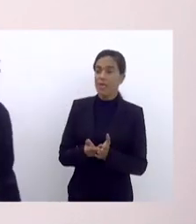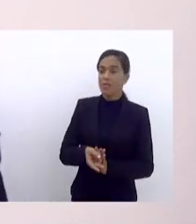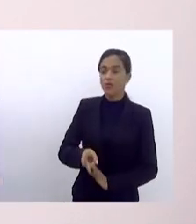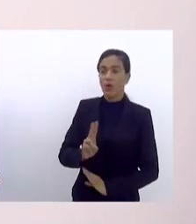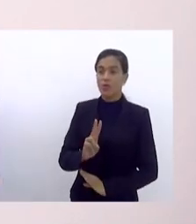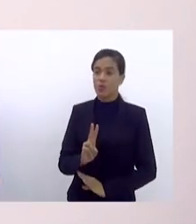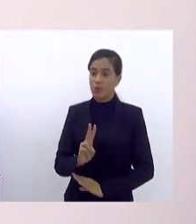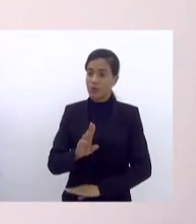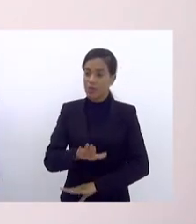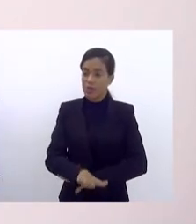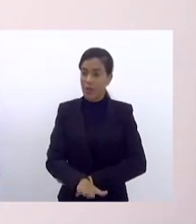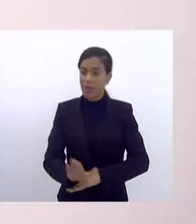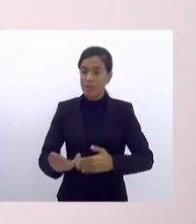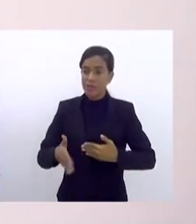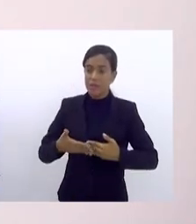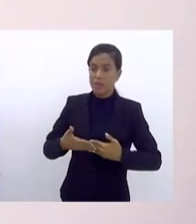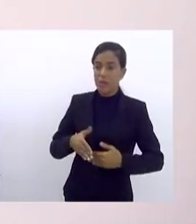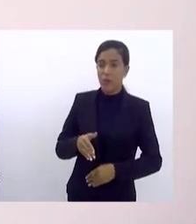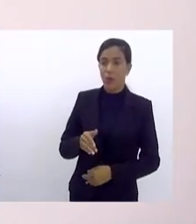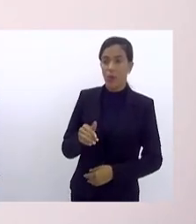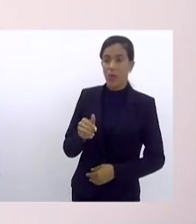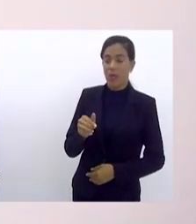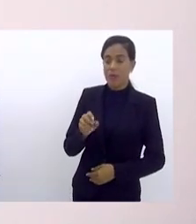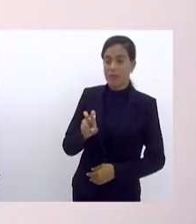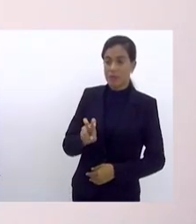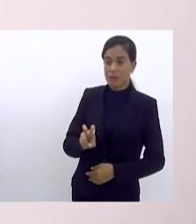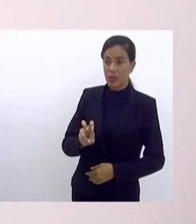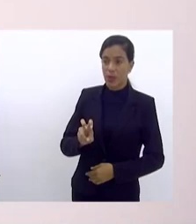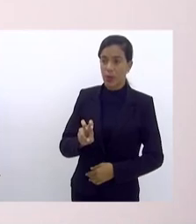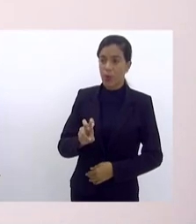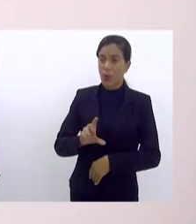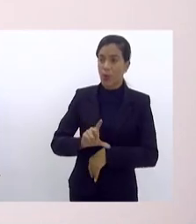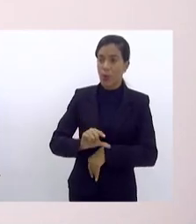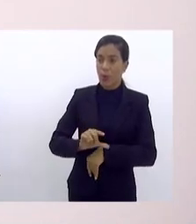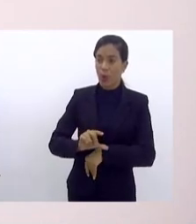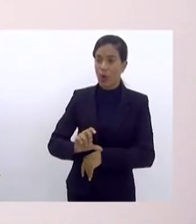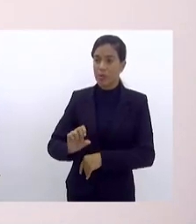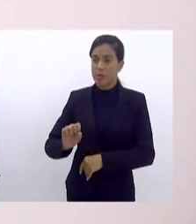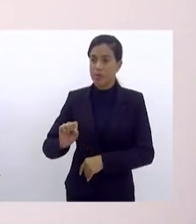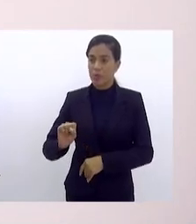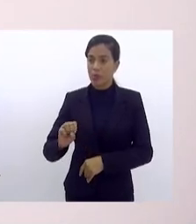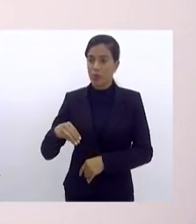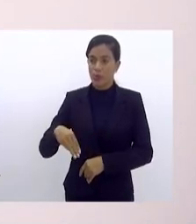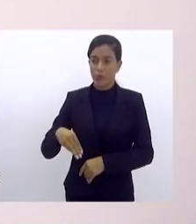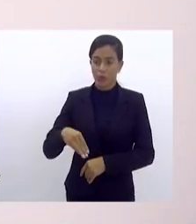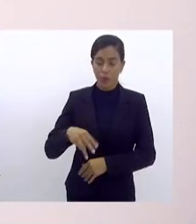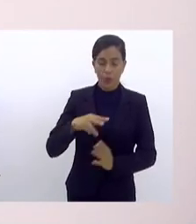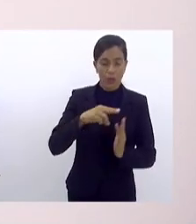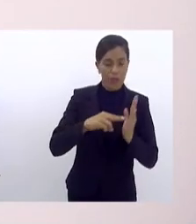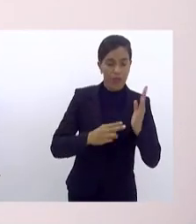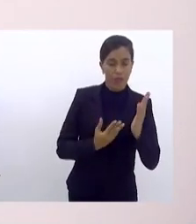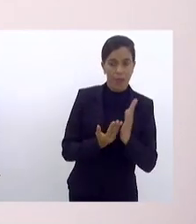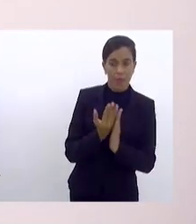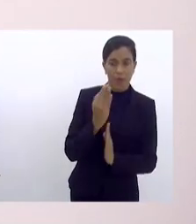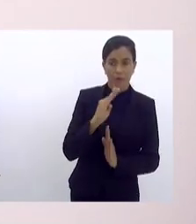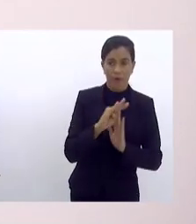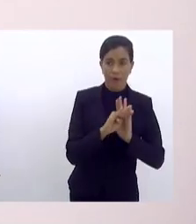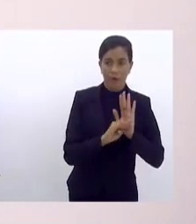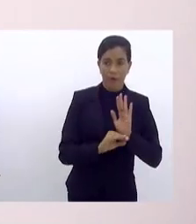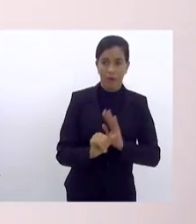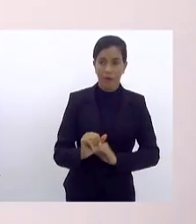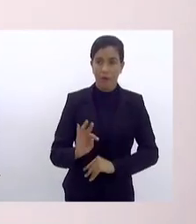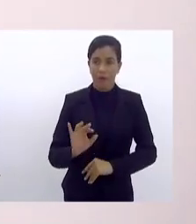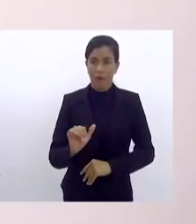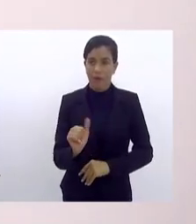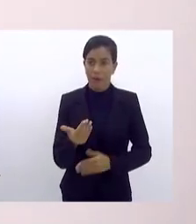embarcaram aqui pertinho de nós no caso do Valongo que a despeito do que representa é ignorado